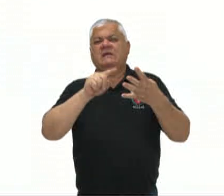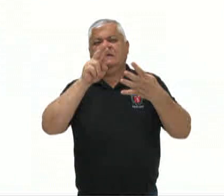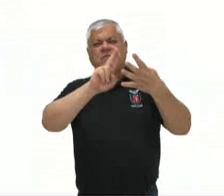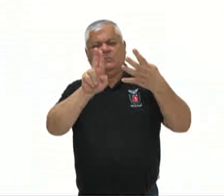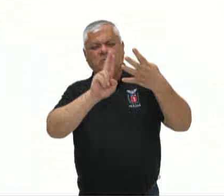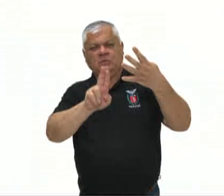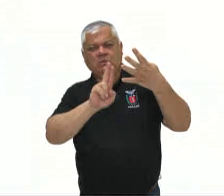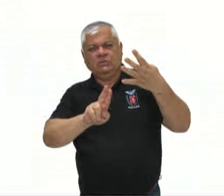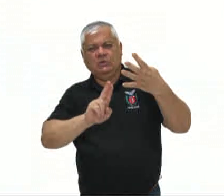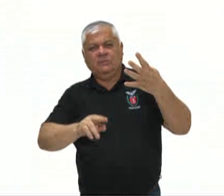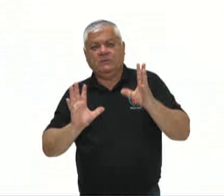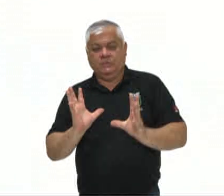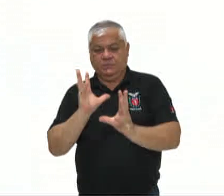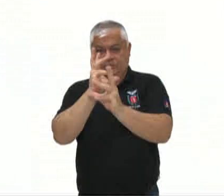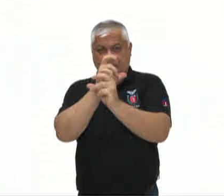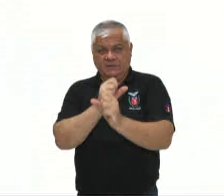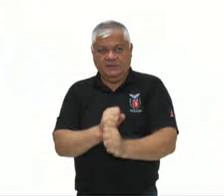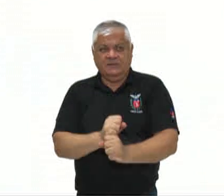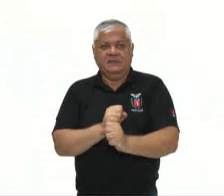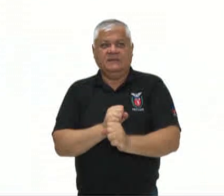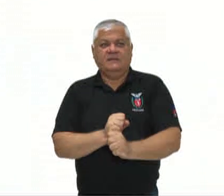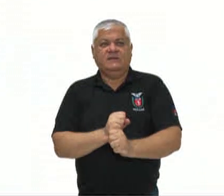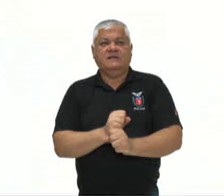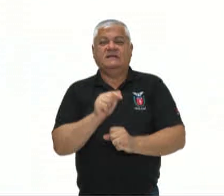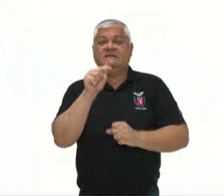total de